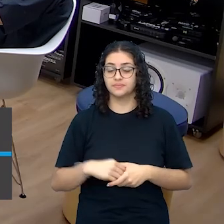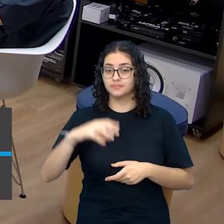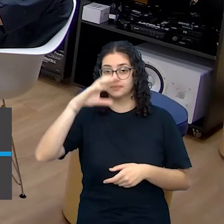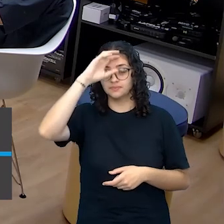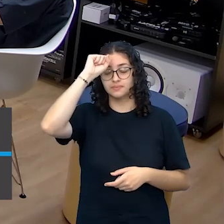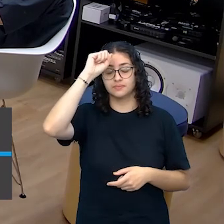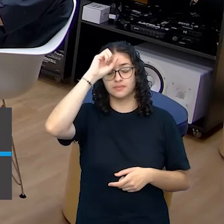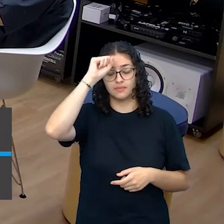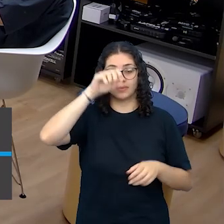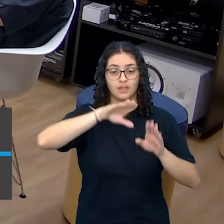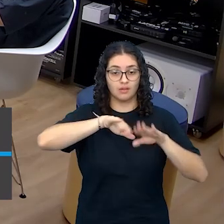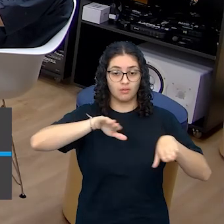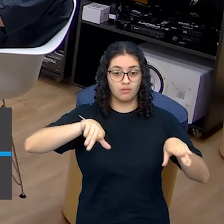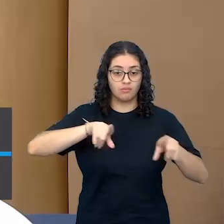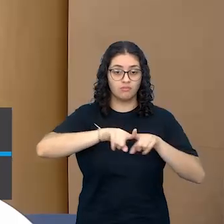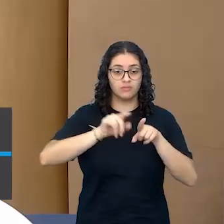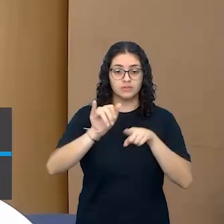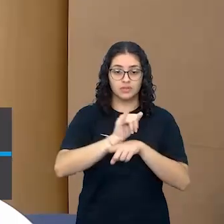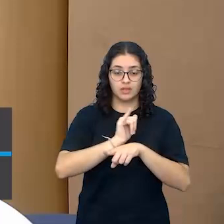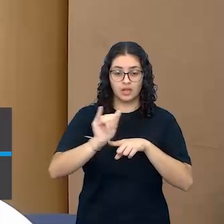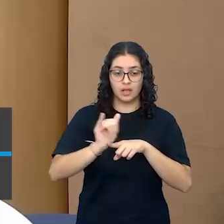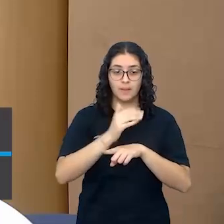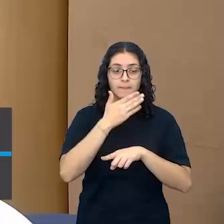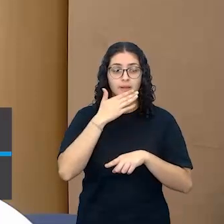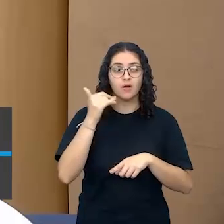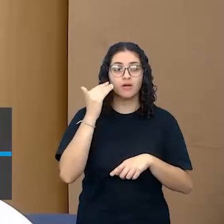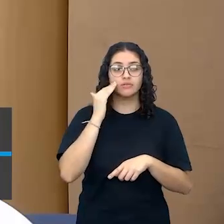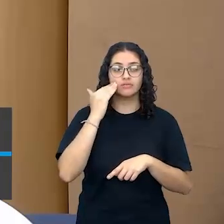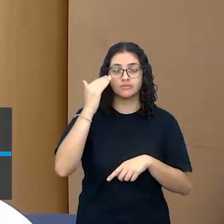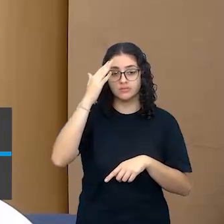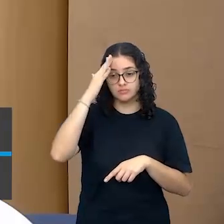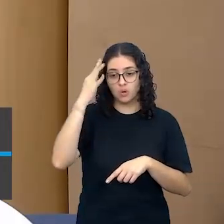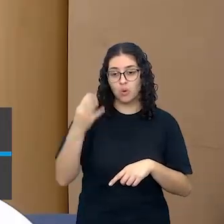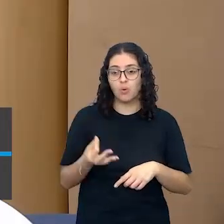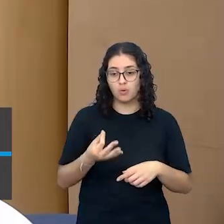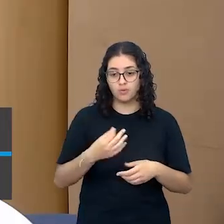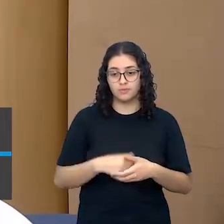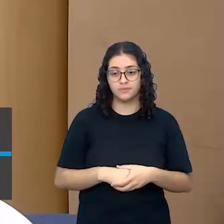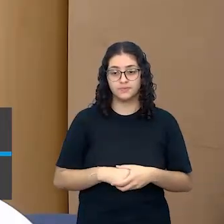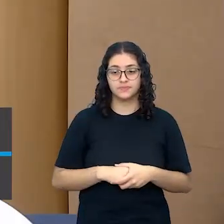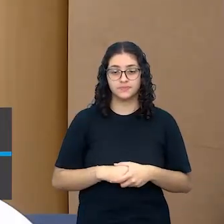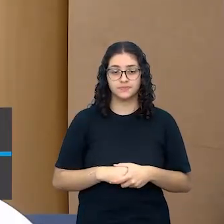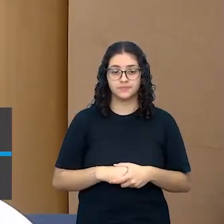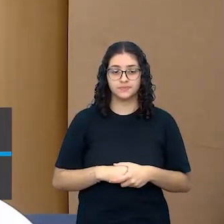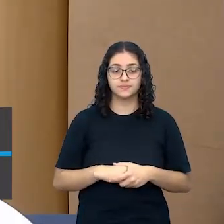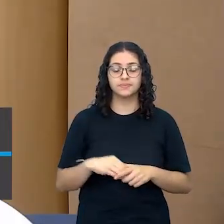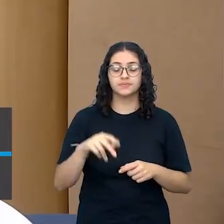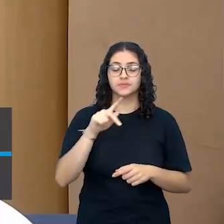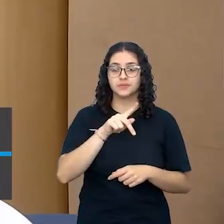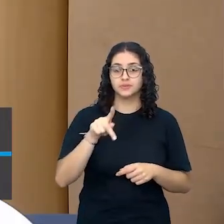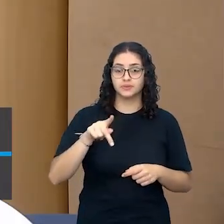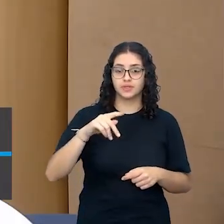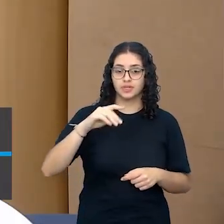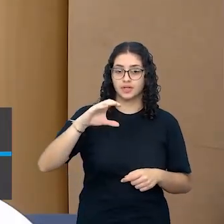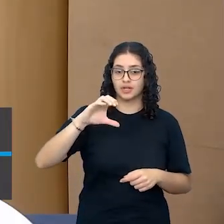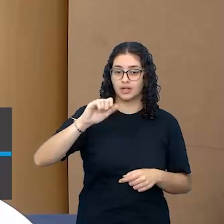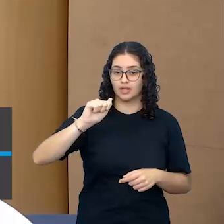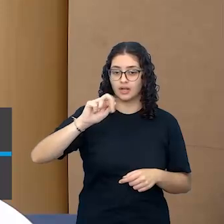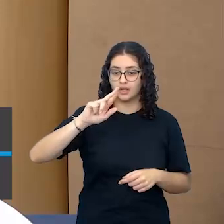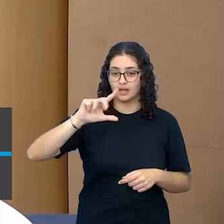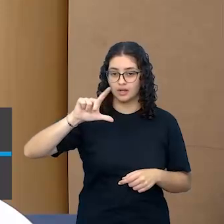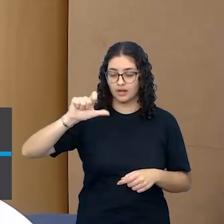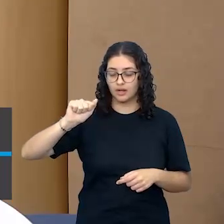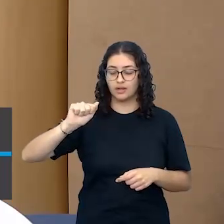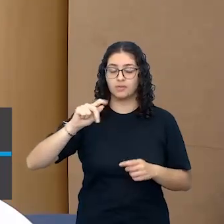Aprendizado do estudante, fazemos estratégias para melhor compreensão. A professora Carla. O